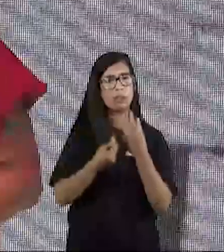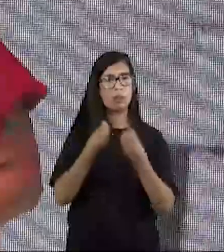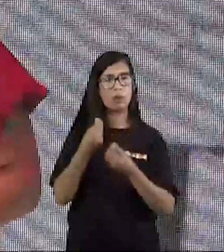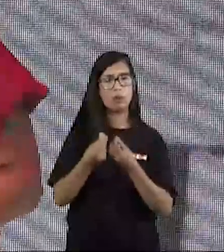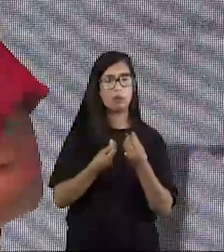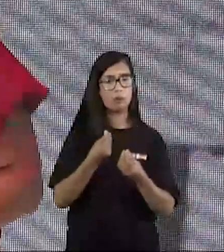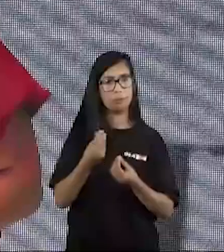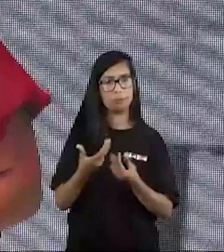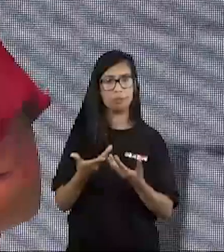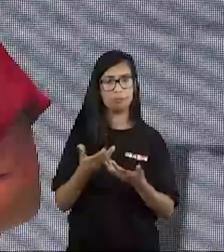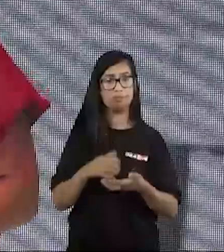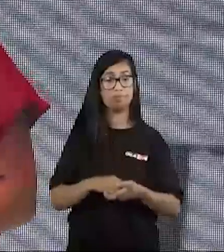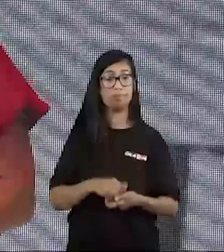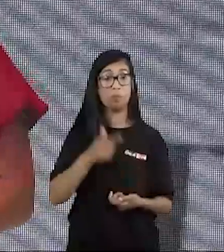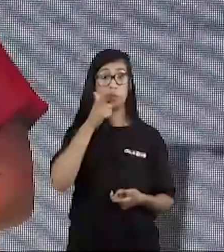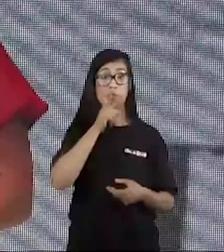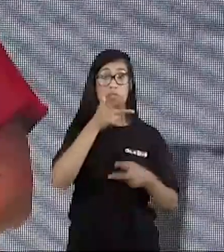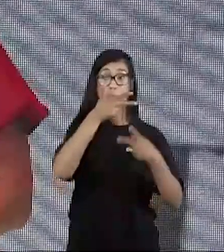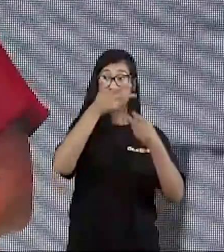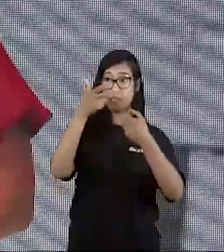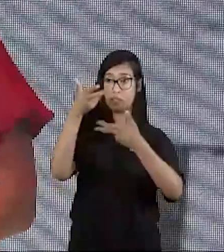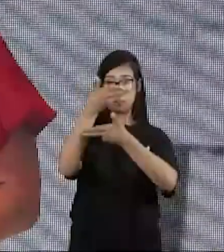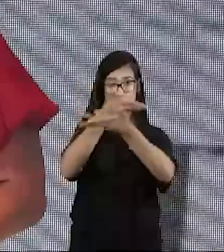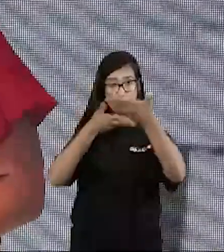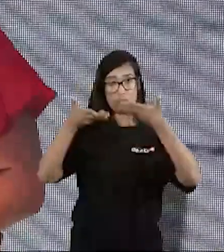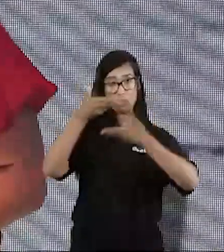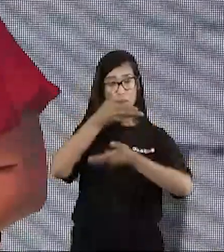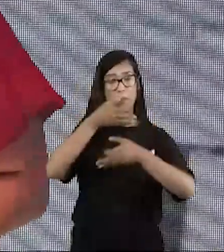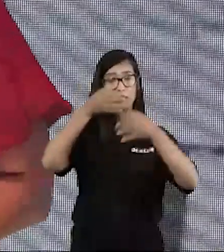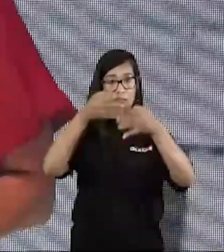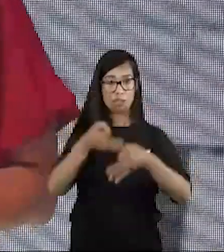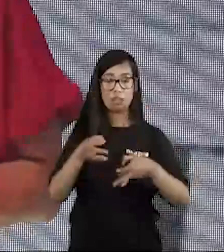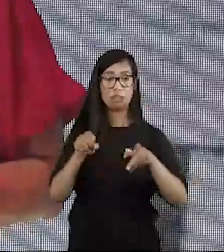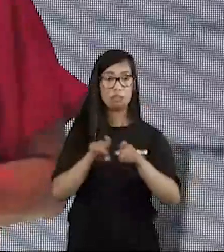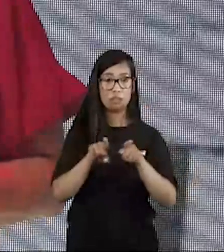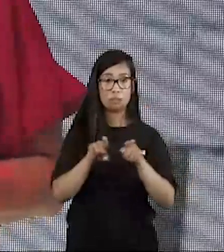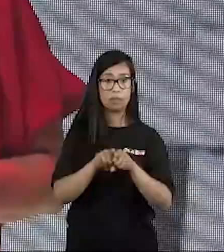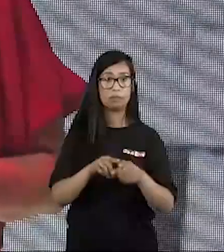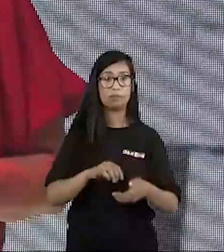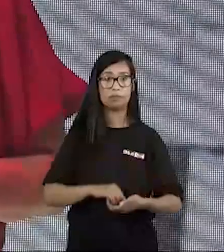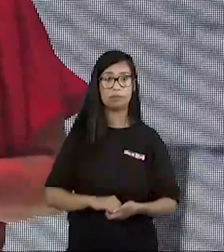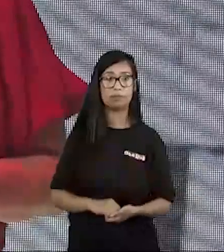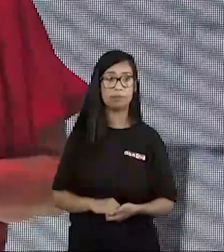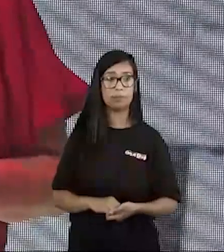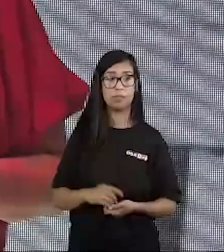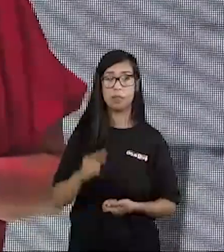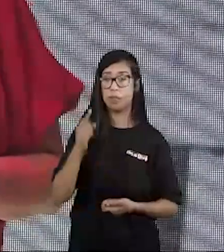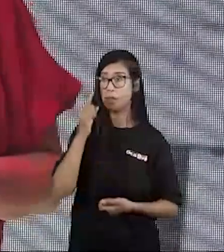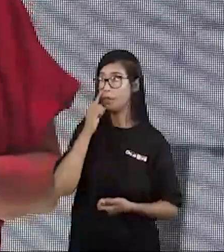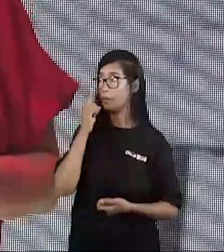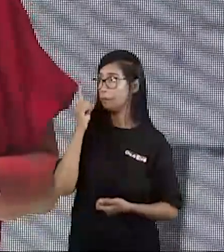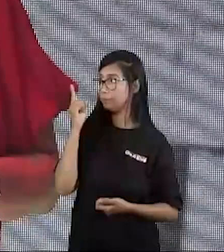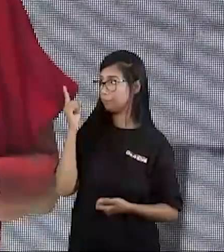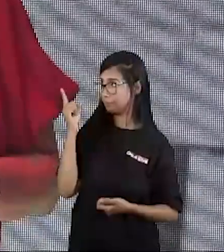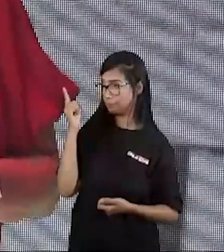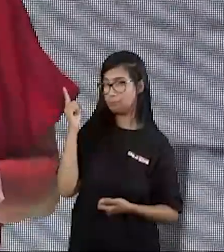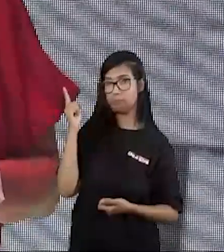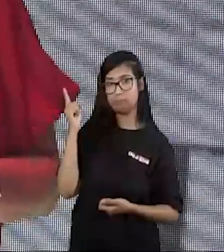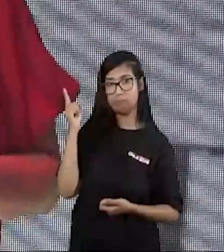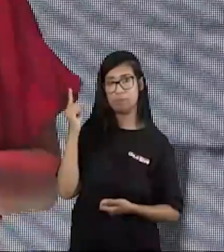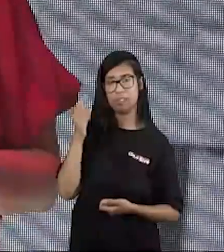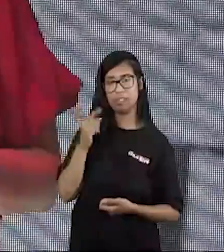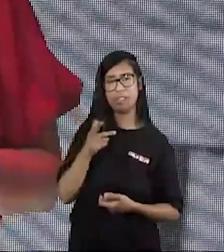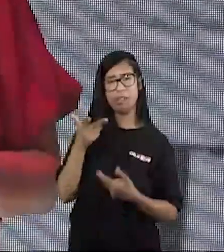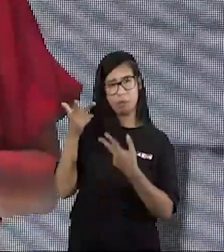essa possibilidade diagnóstica. Lembrando que essa crosta que vocês estão visualizando aqui na minha